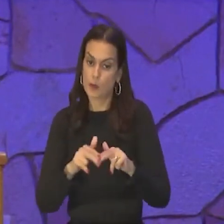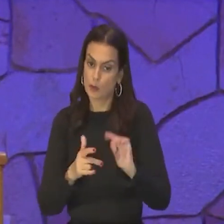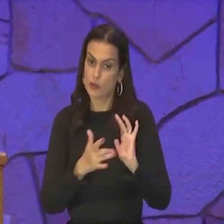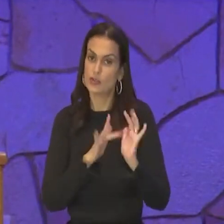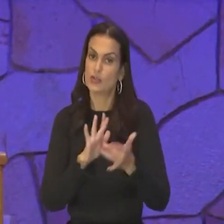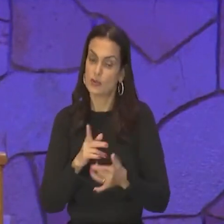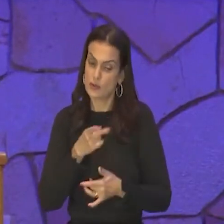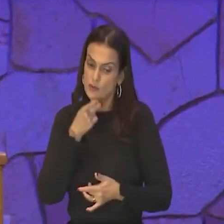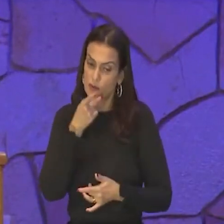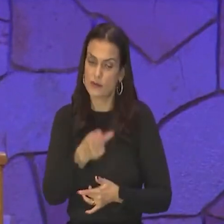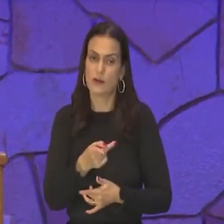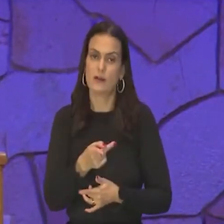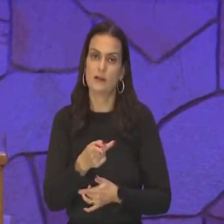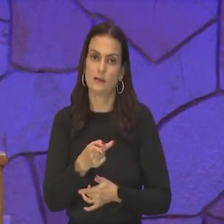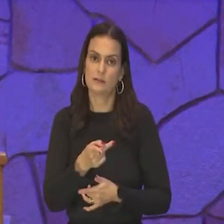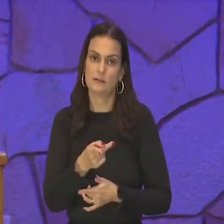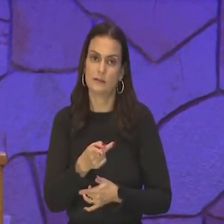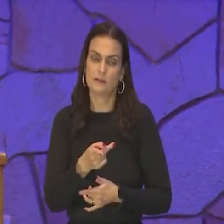seus discípulos.